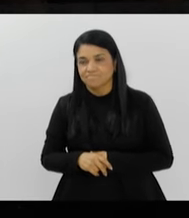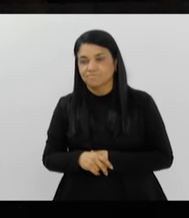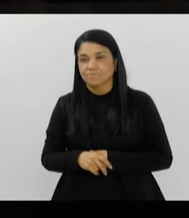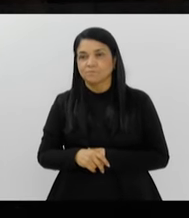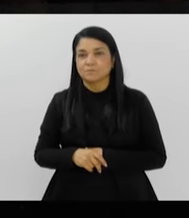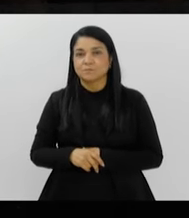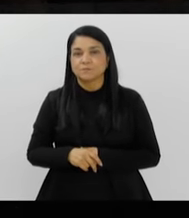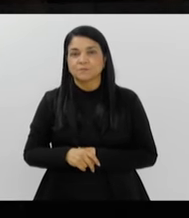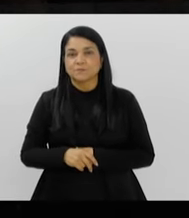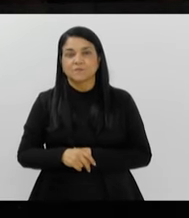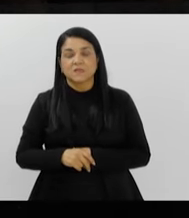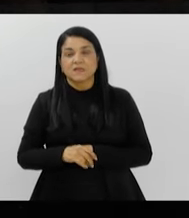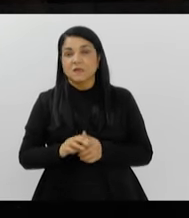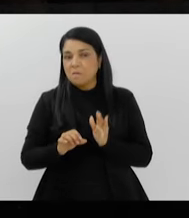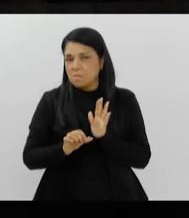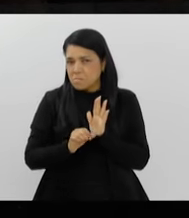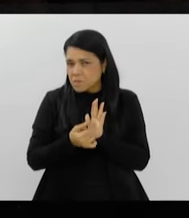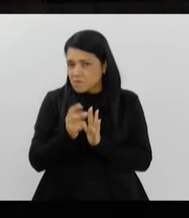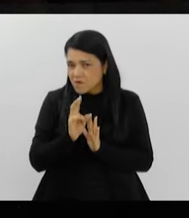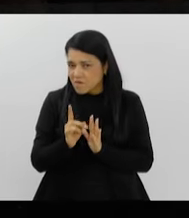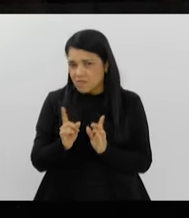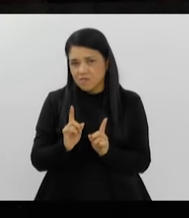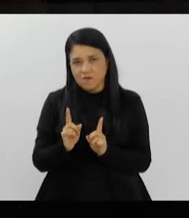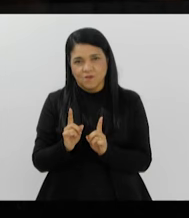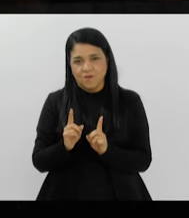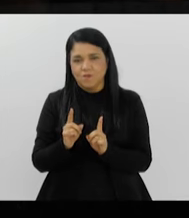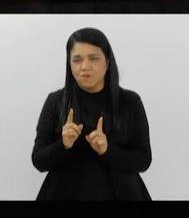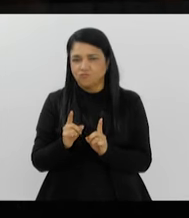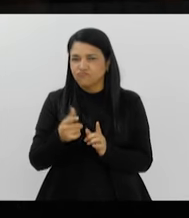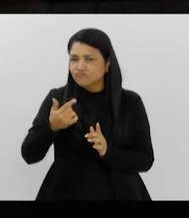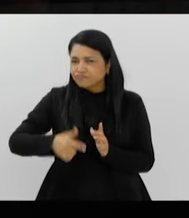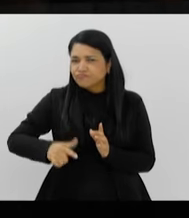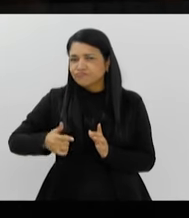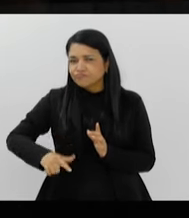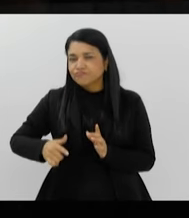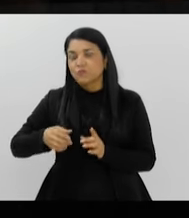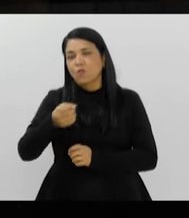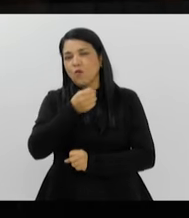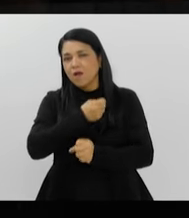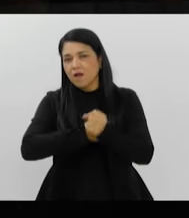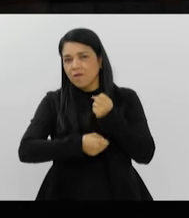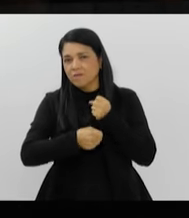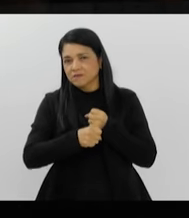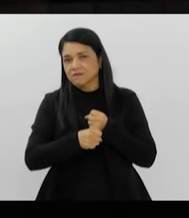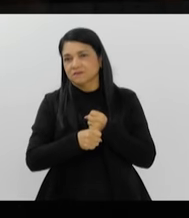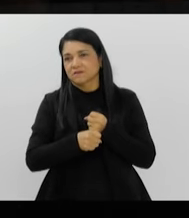E não é a primeira vez que acontece isso. O ano passado,